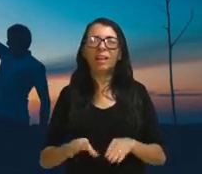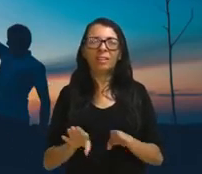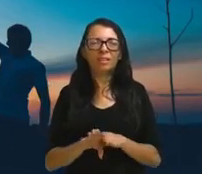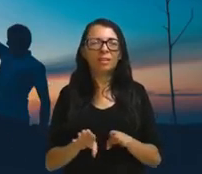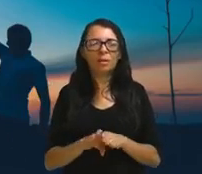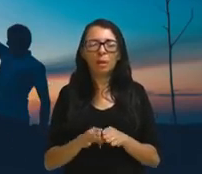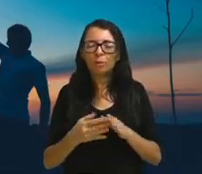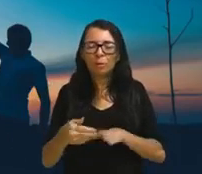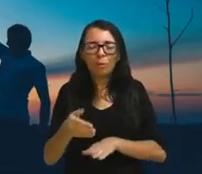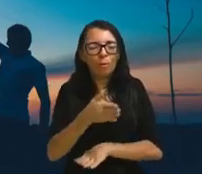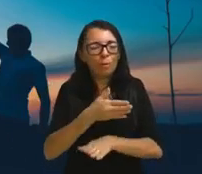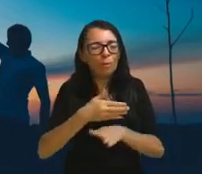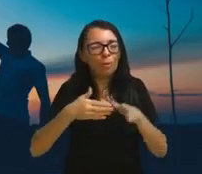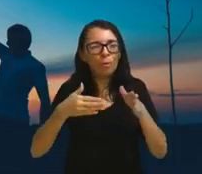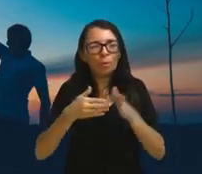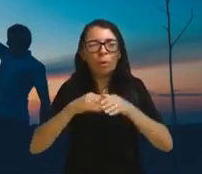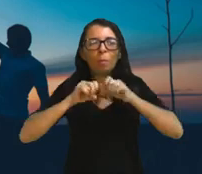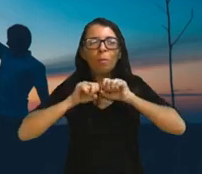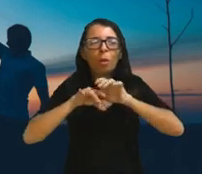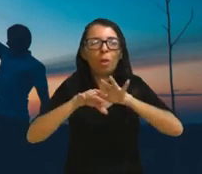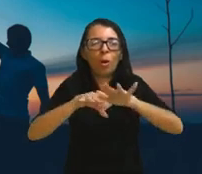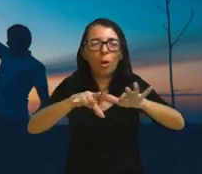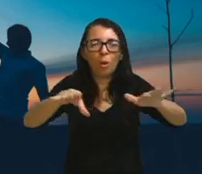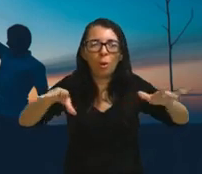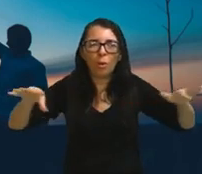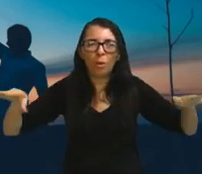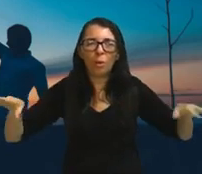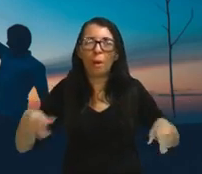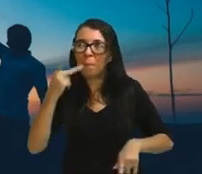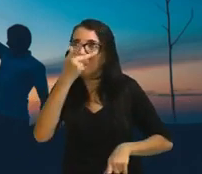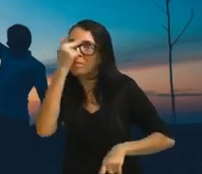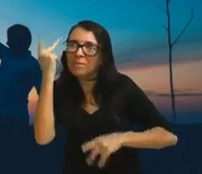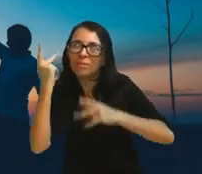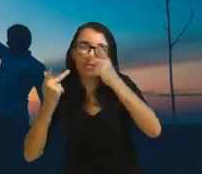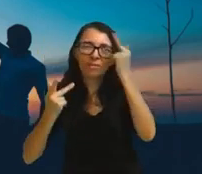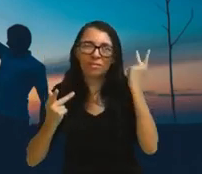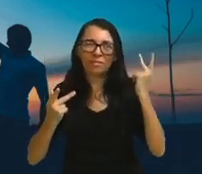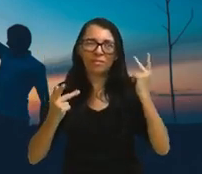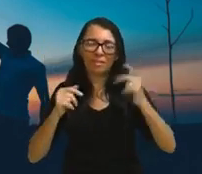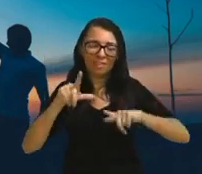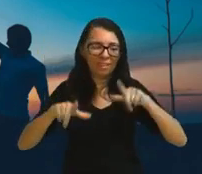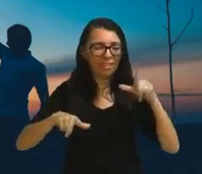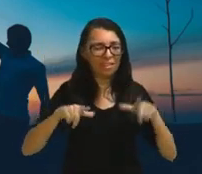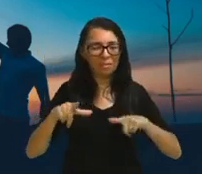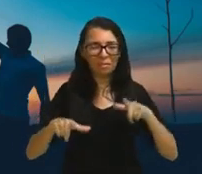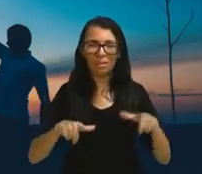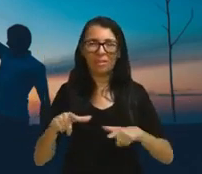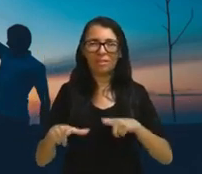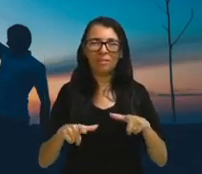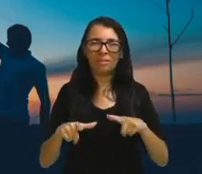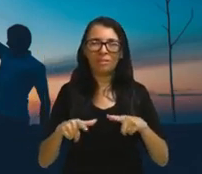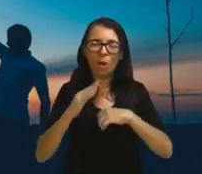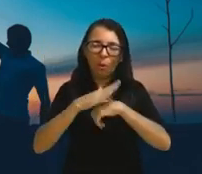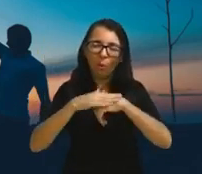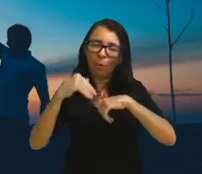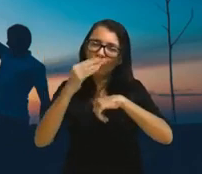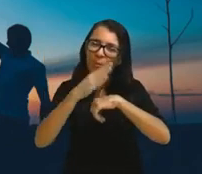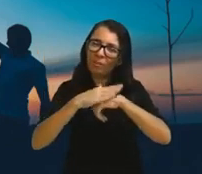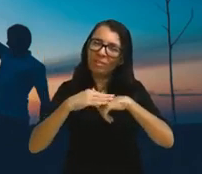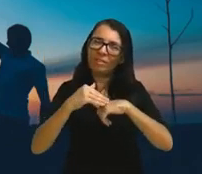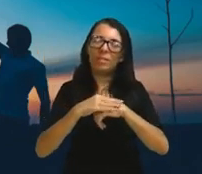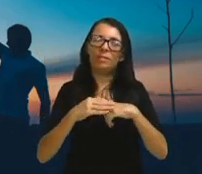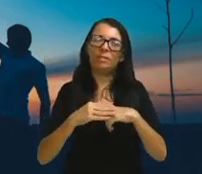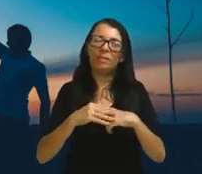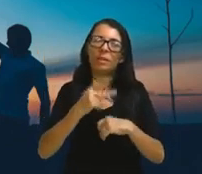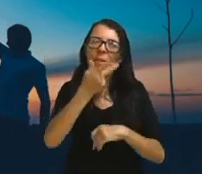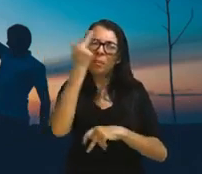sintam-se todos, todas homenageadas e a nossa gratidão por vocês que exercem essa